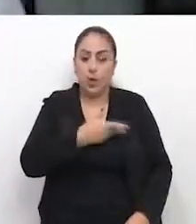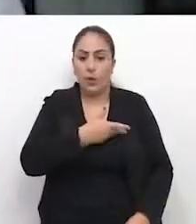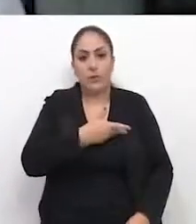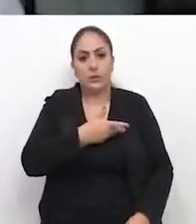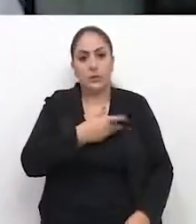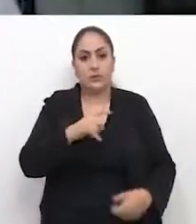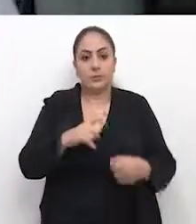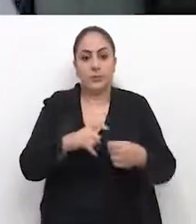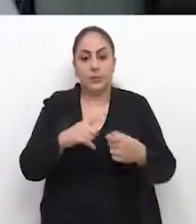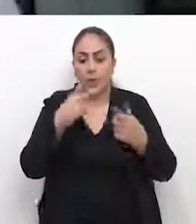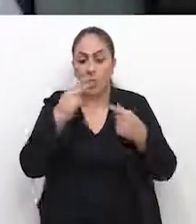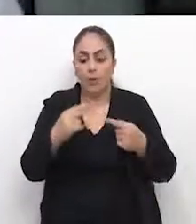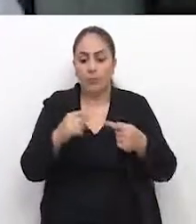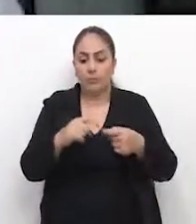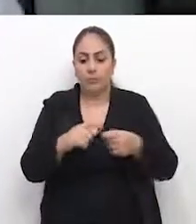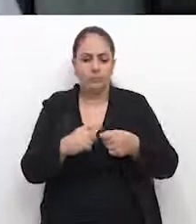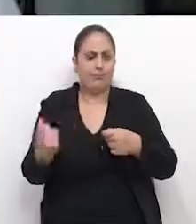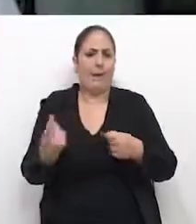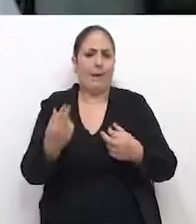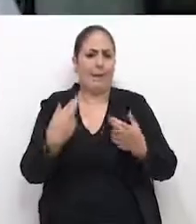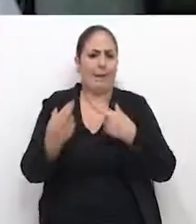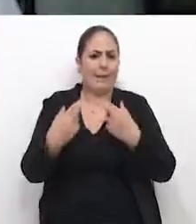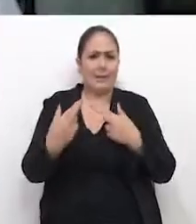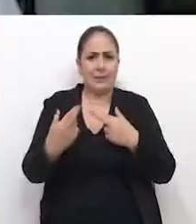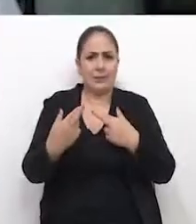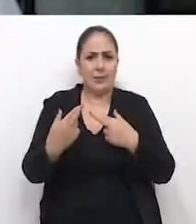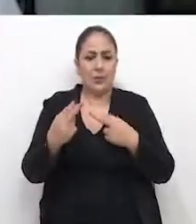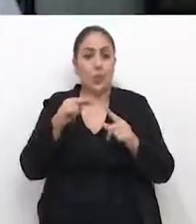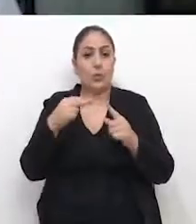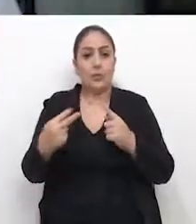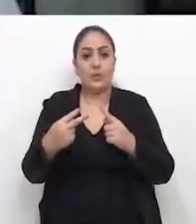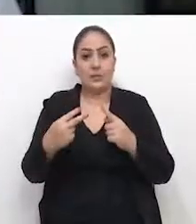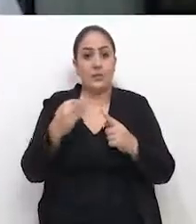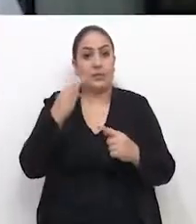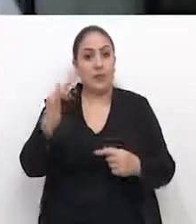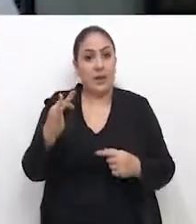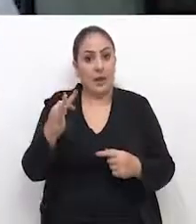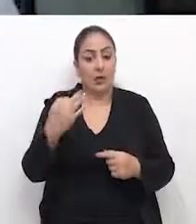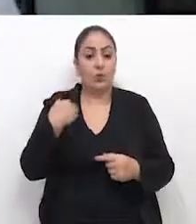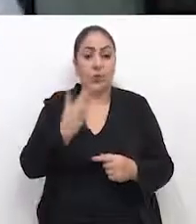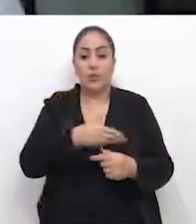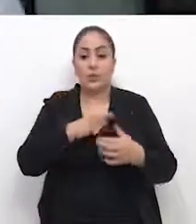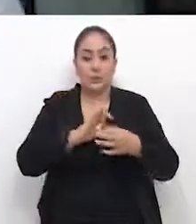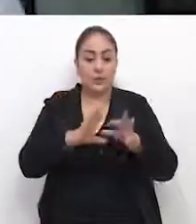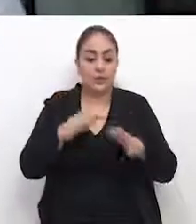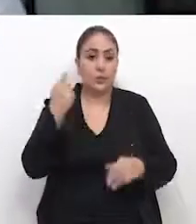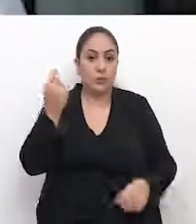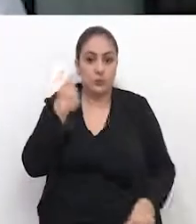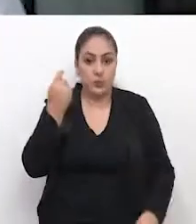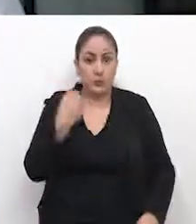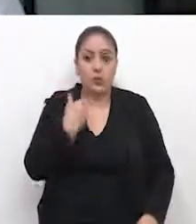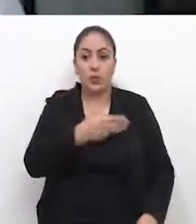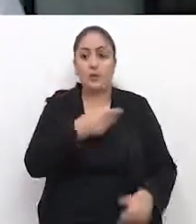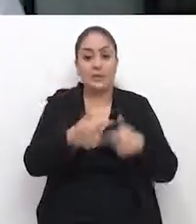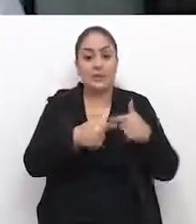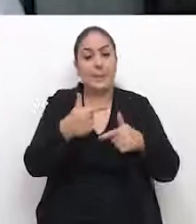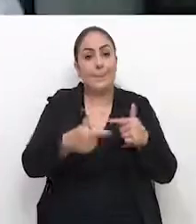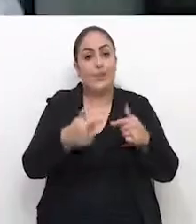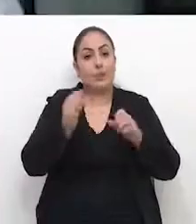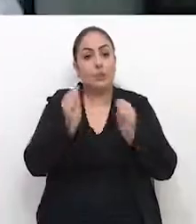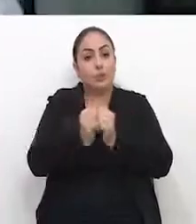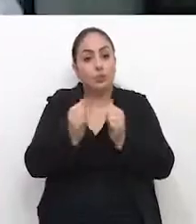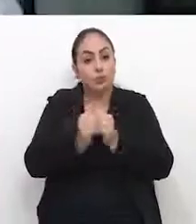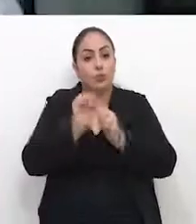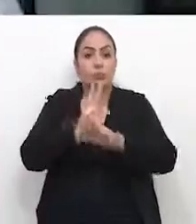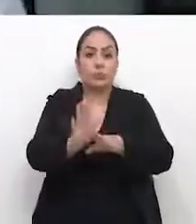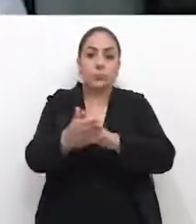nós distensionarmos as relações do ponto de vista federativo. A nossa disposição aqui no Rio Grande do Sul é de